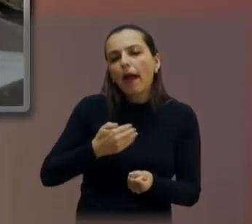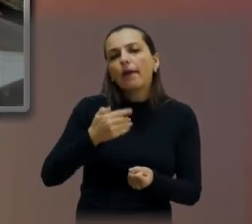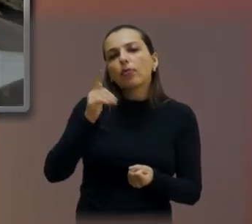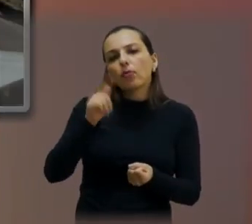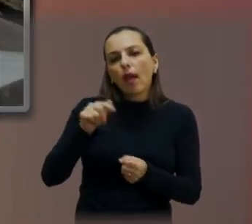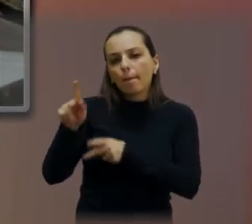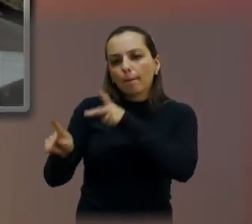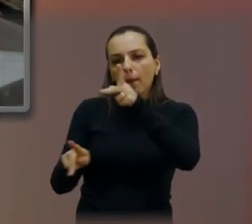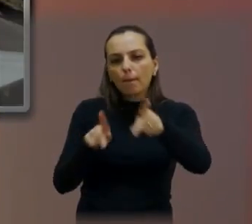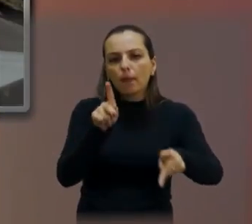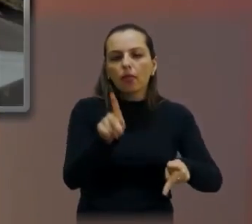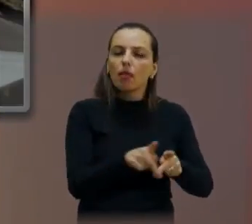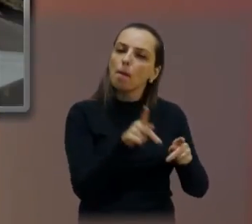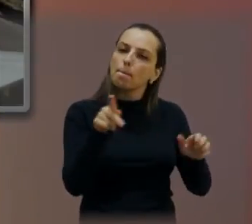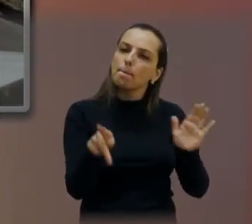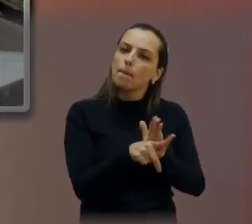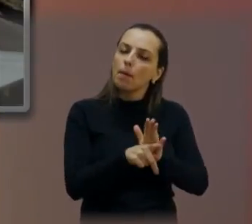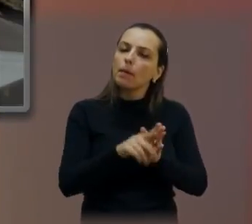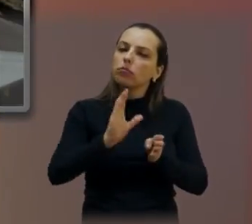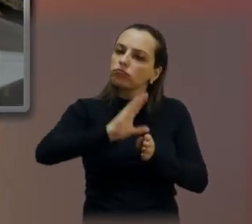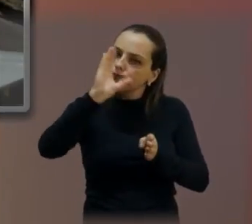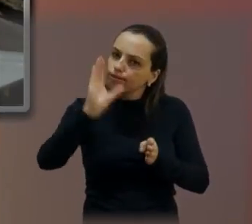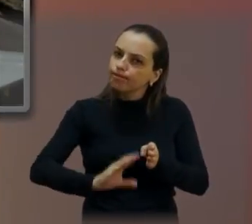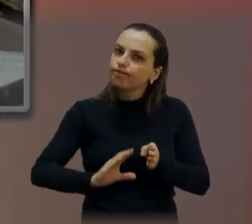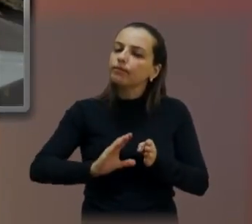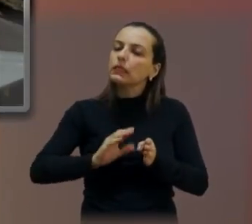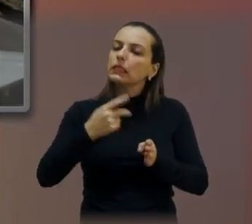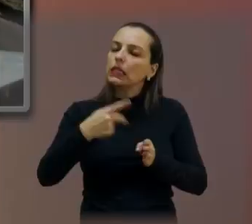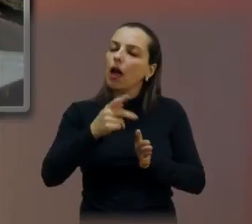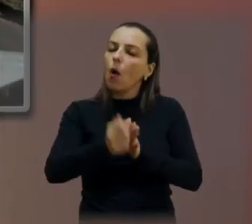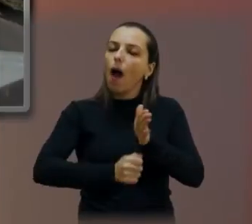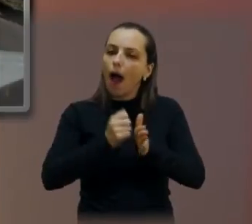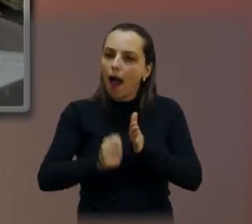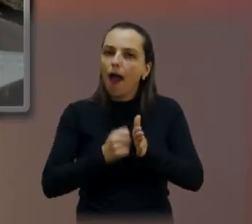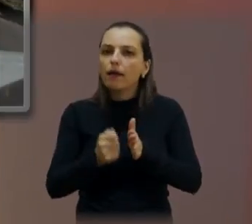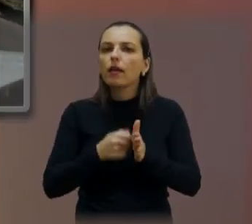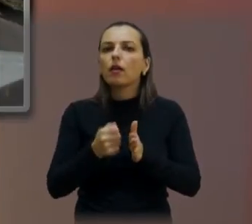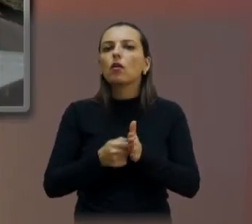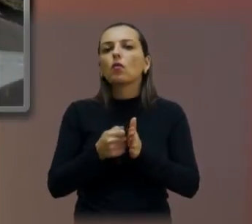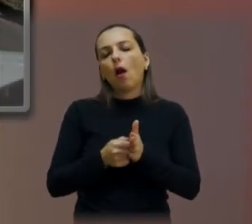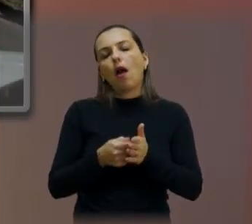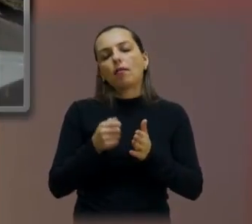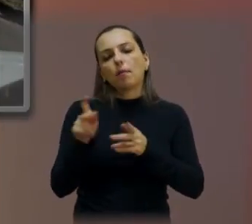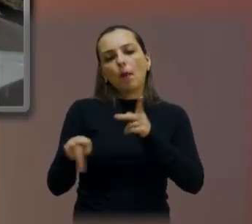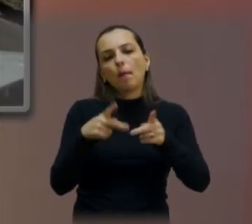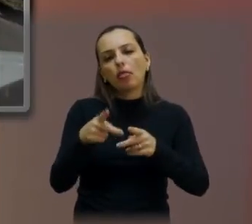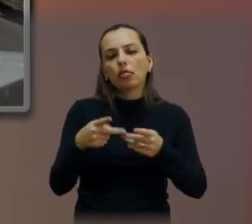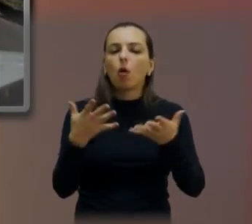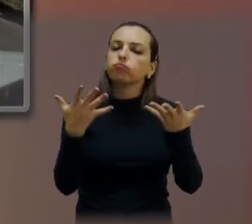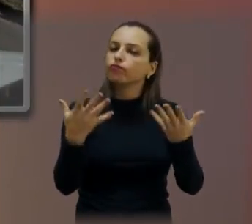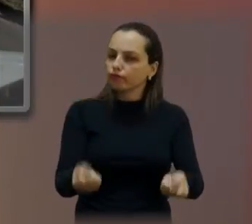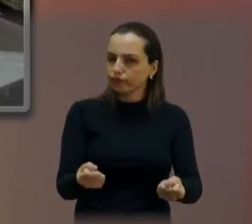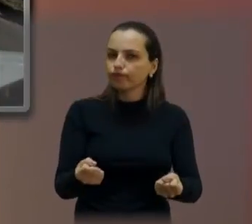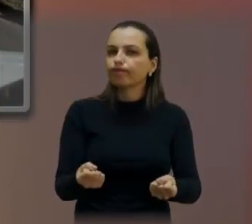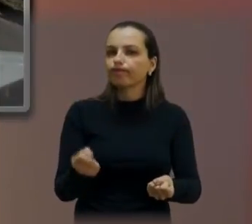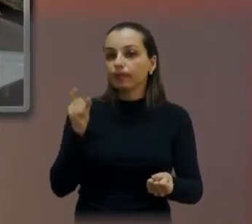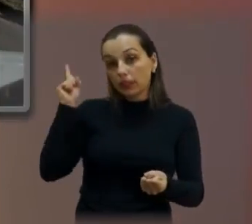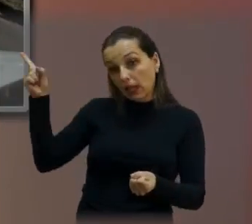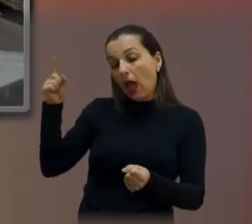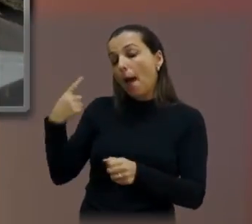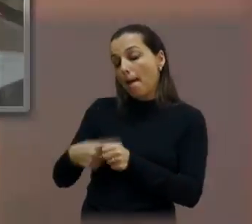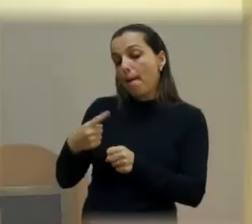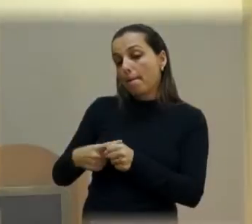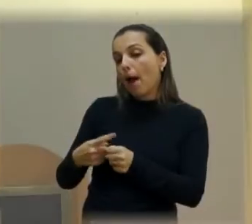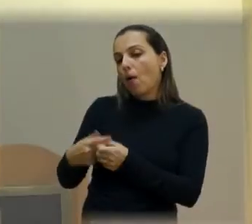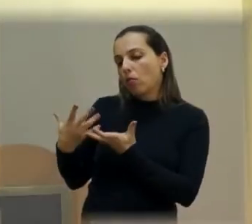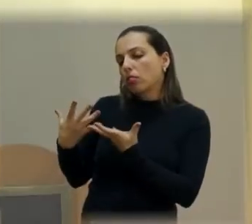mas da população araraquarense, que busca em nós uma referência para conseguir encaminhar as demandas do povo. Então, Jardim Santa Júlia foi contemplado, foi uma